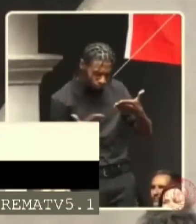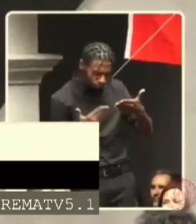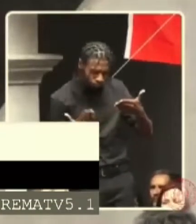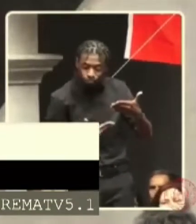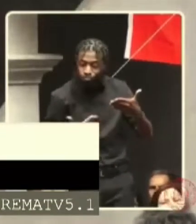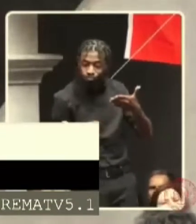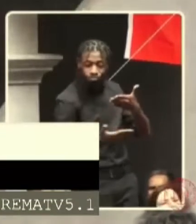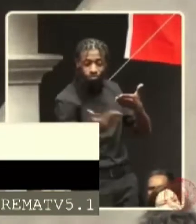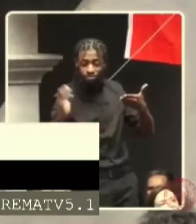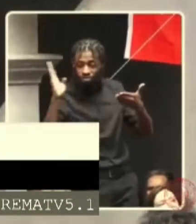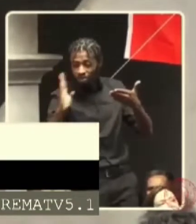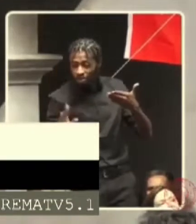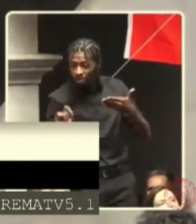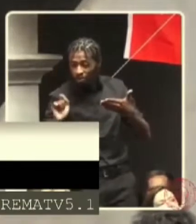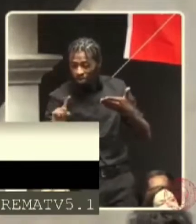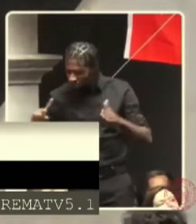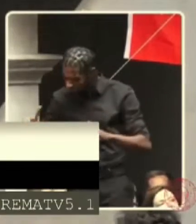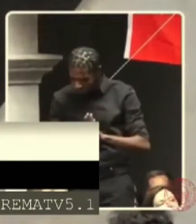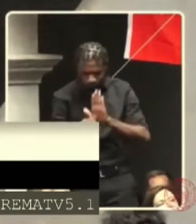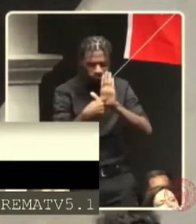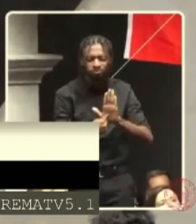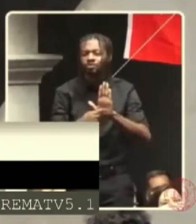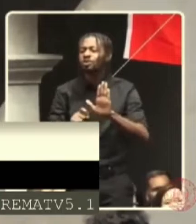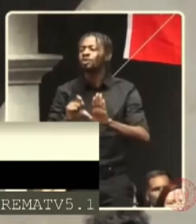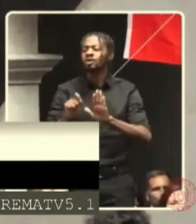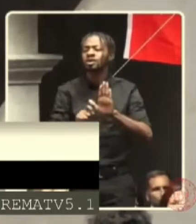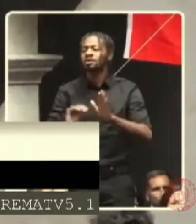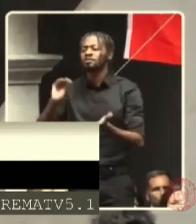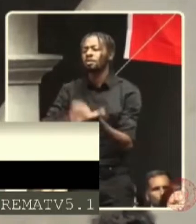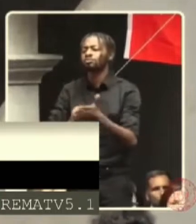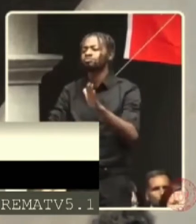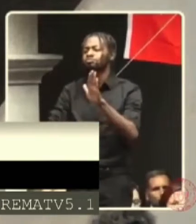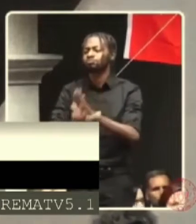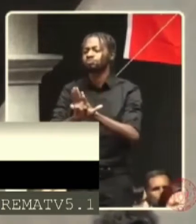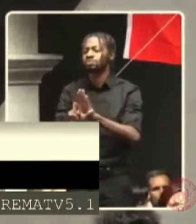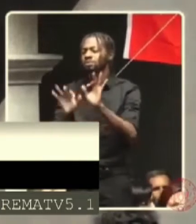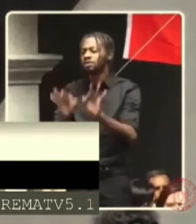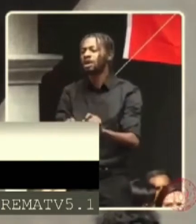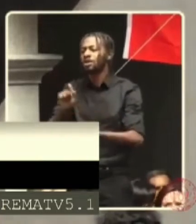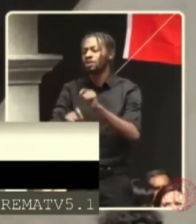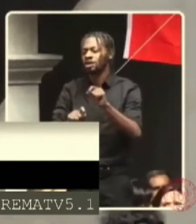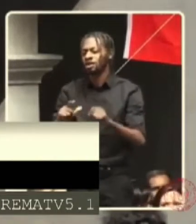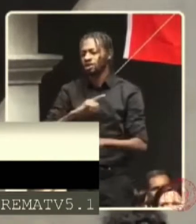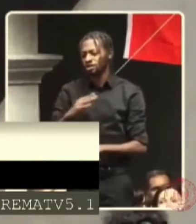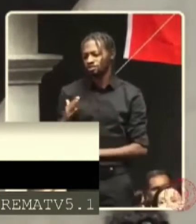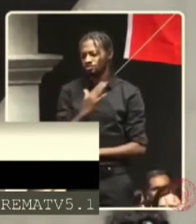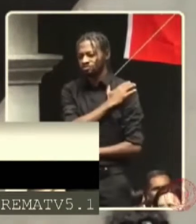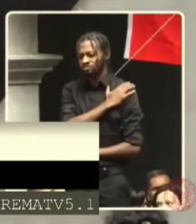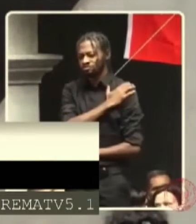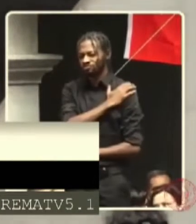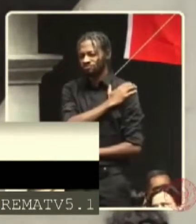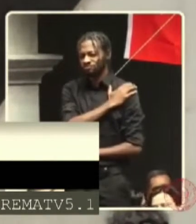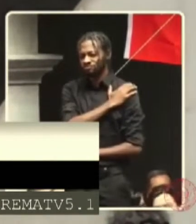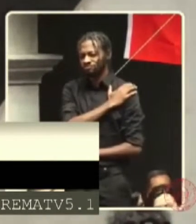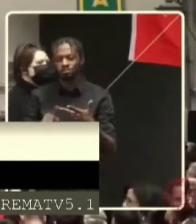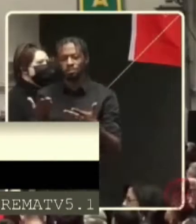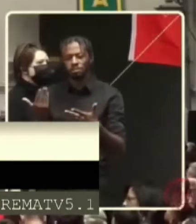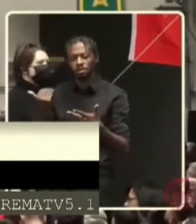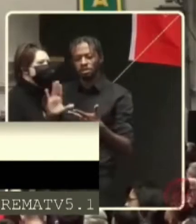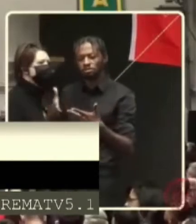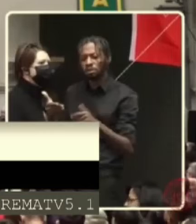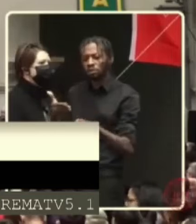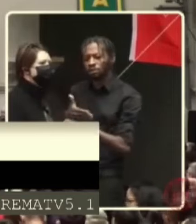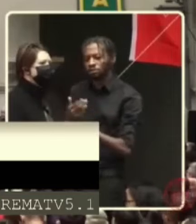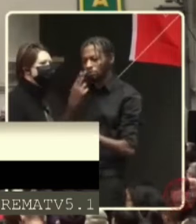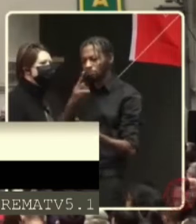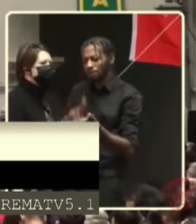às Brasileiras e aos Brasileiros em Defesa do Estado Democrático de Direito, elaborado pela Faculdade de Direito da Universidade de São Paulo, a